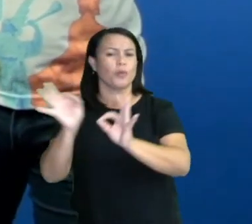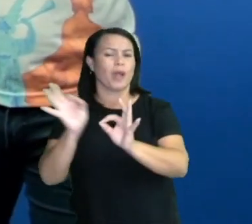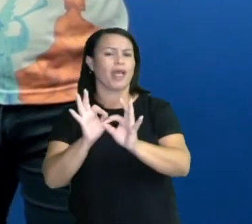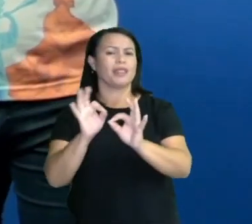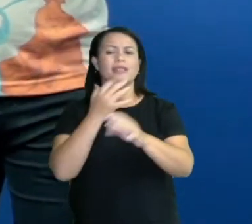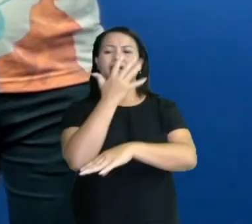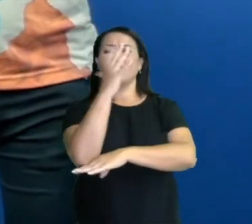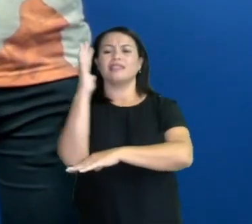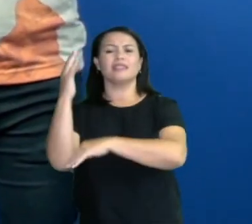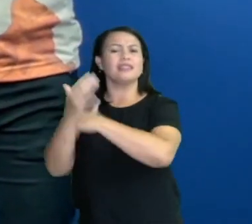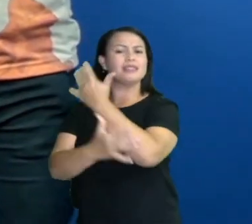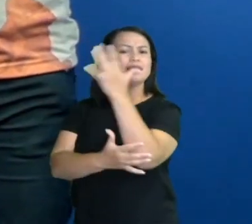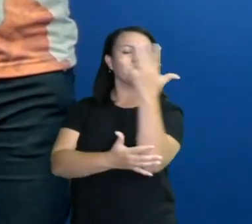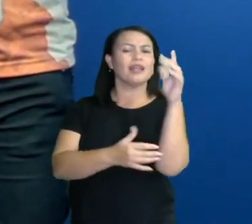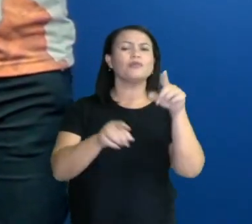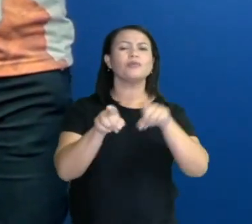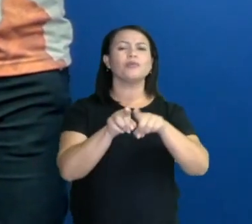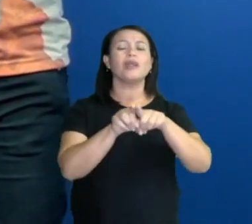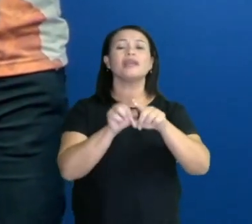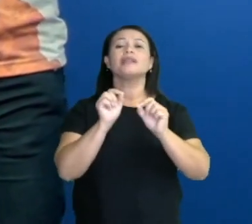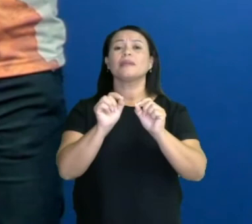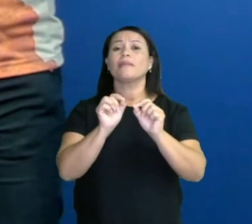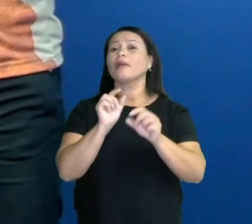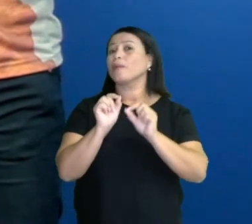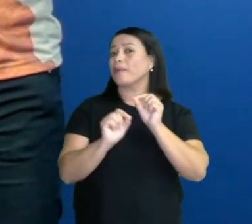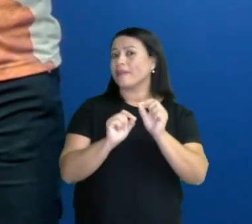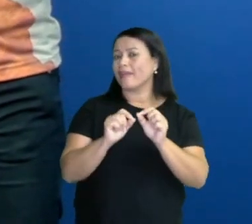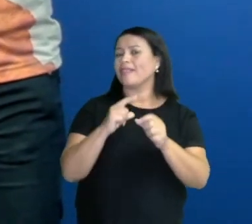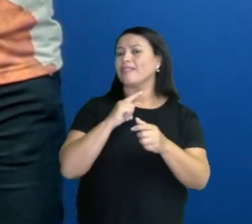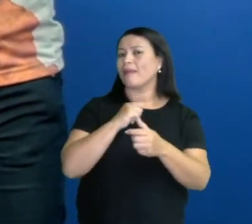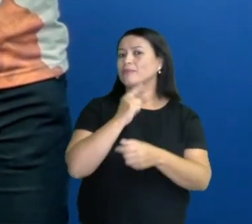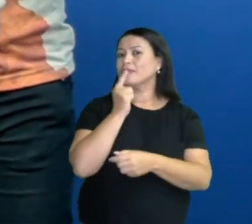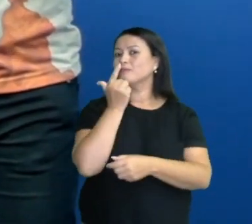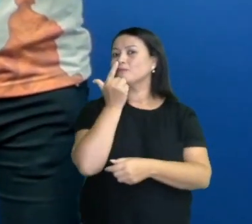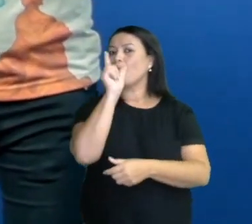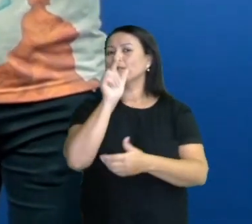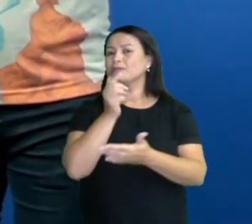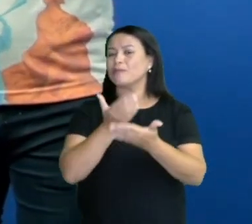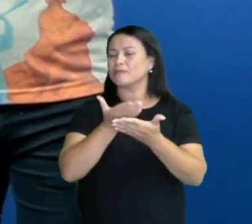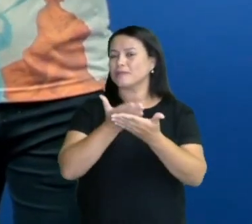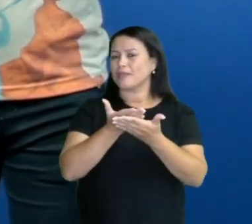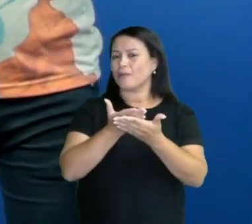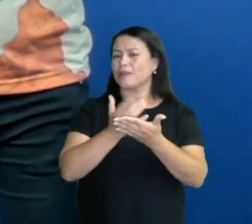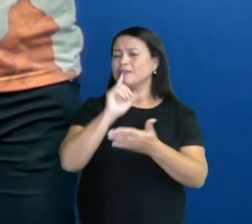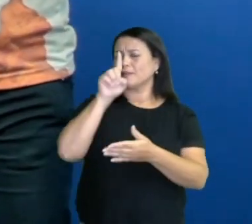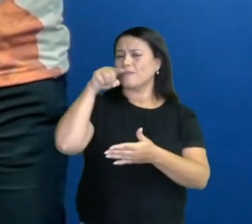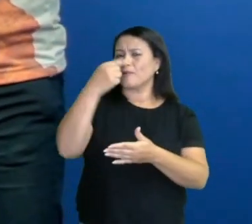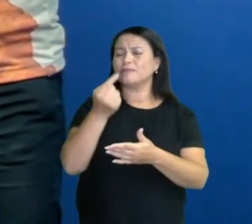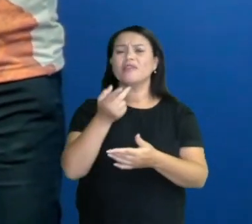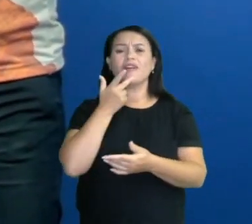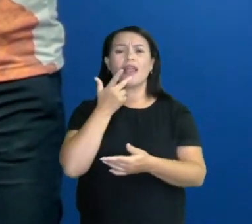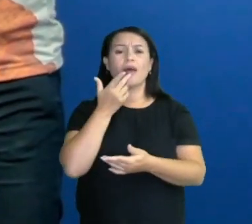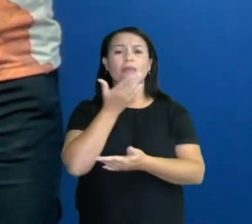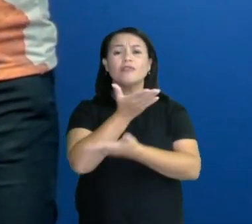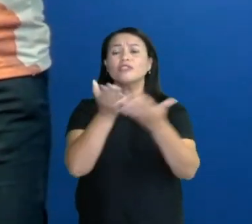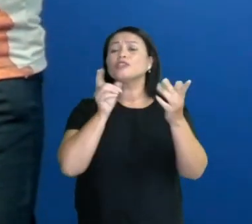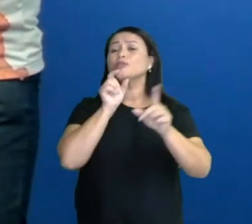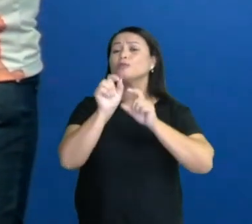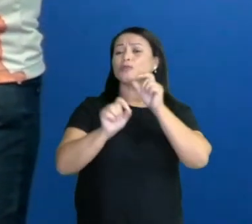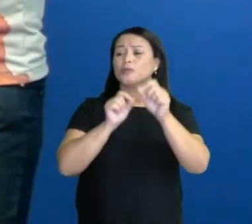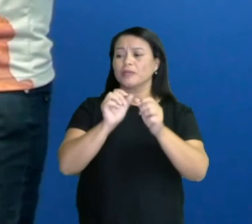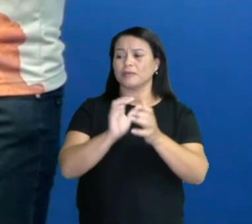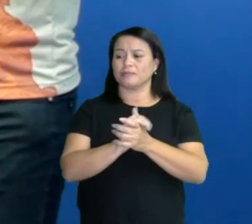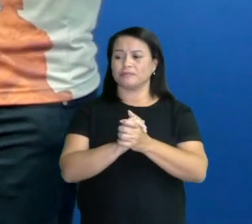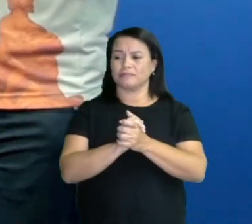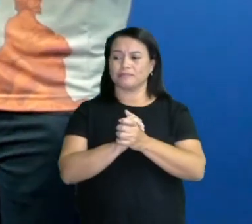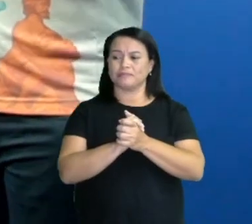na natureza, nós podemos dar base ao que veremos nas próximas aulas. E eu queria falar para você o seguinte: olha